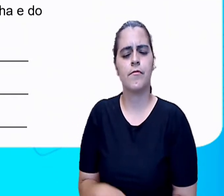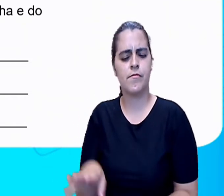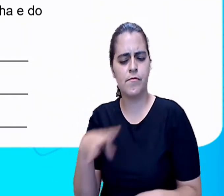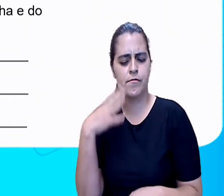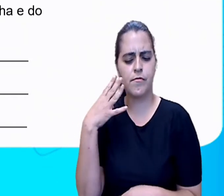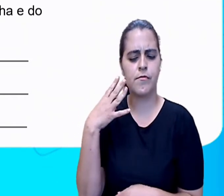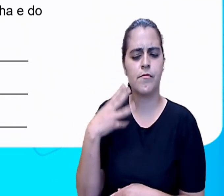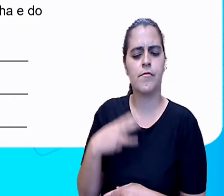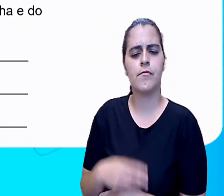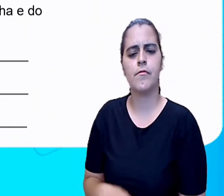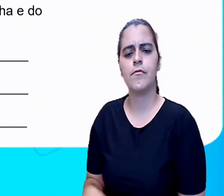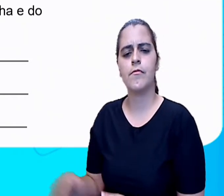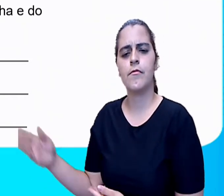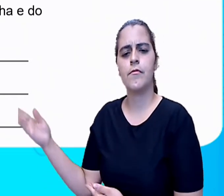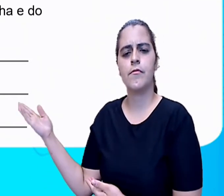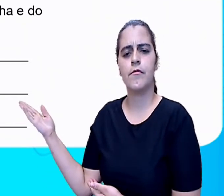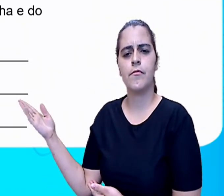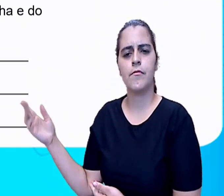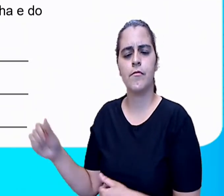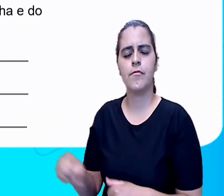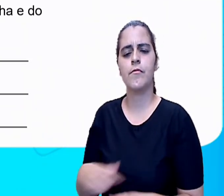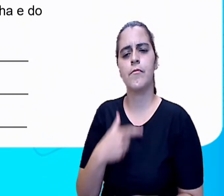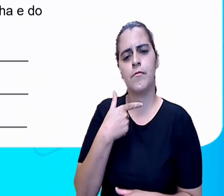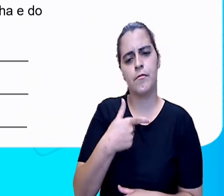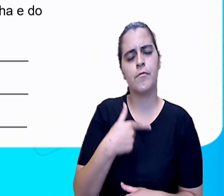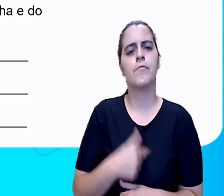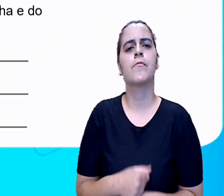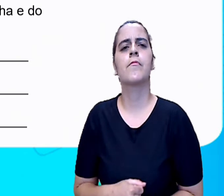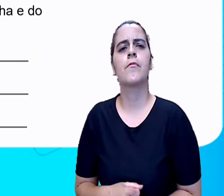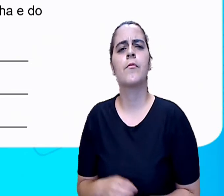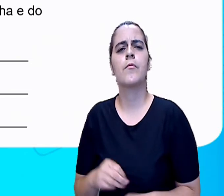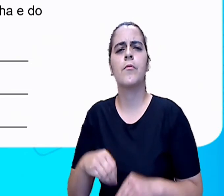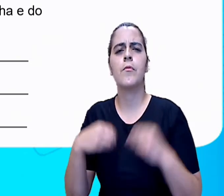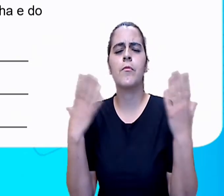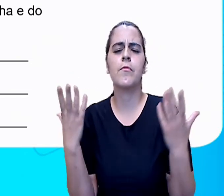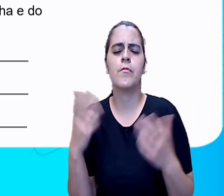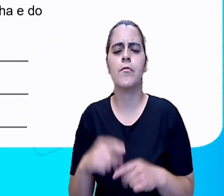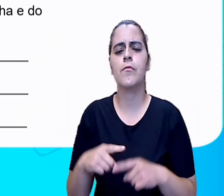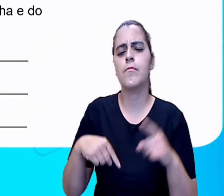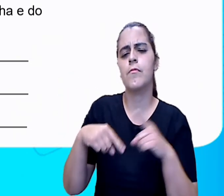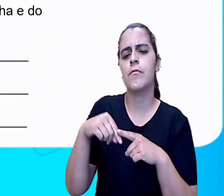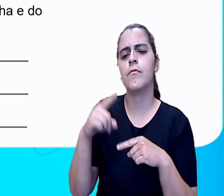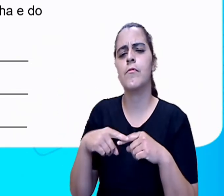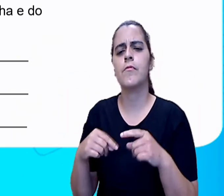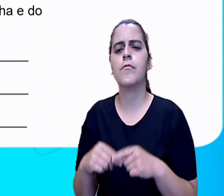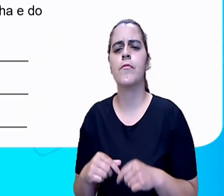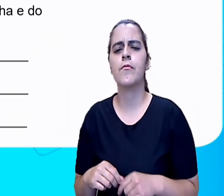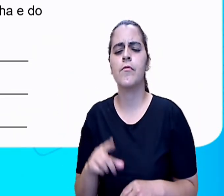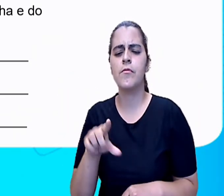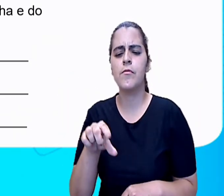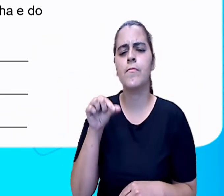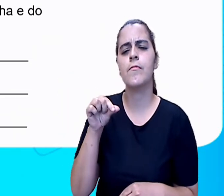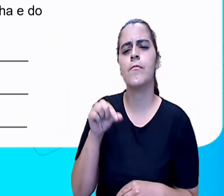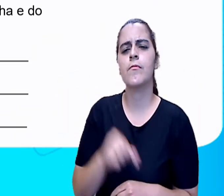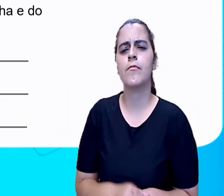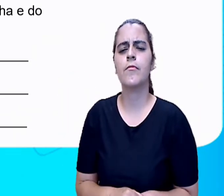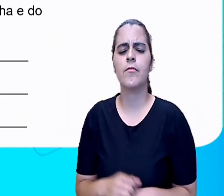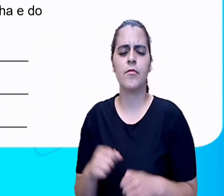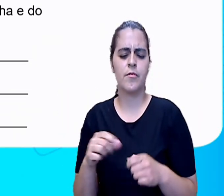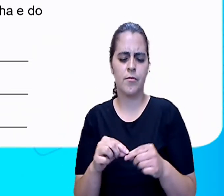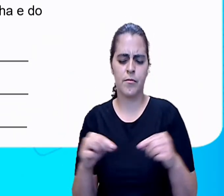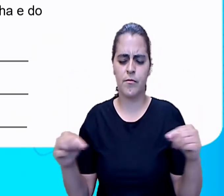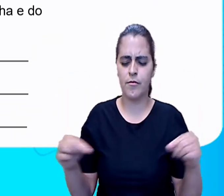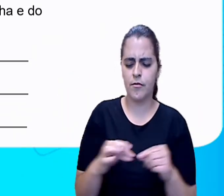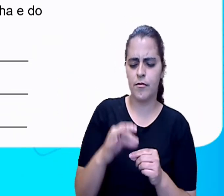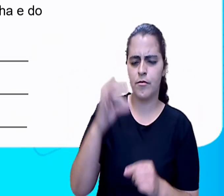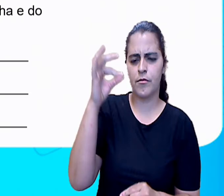Preste bastante atenção, ó. Número 2. Qual dos seguintes objetos você escolheria para medir